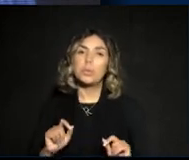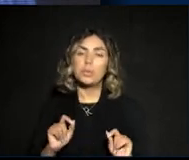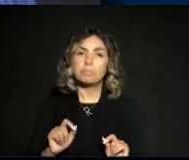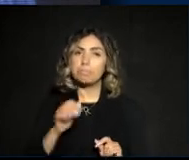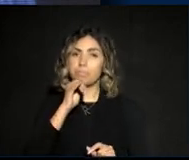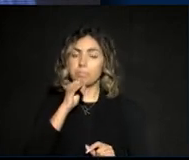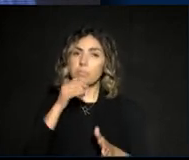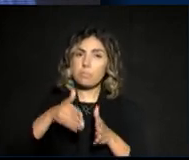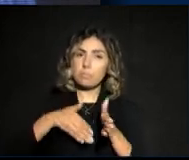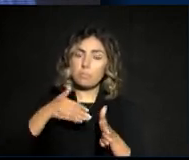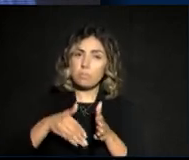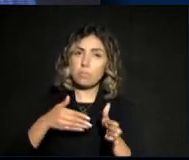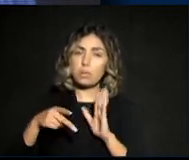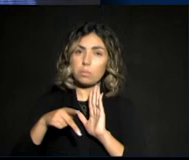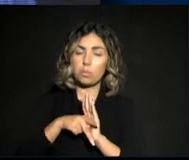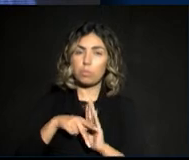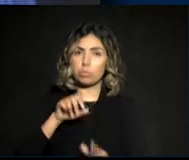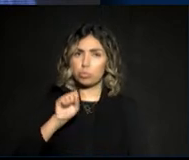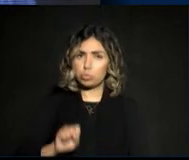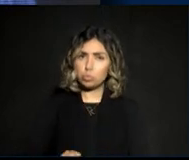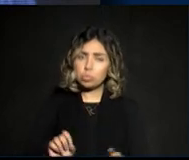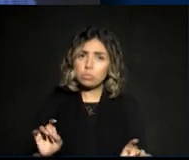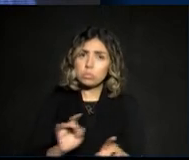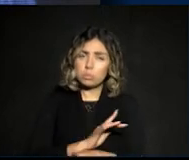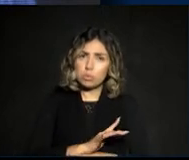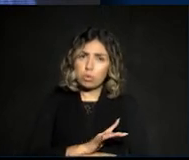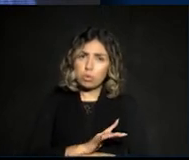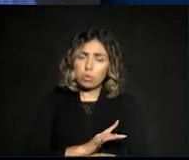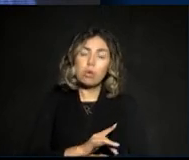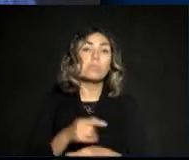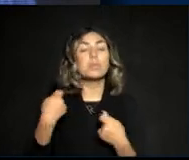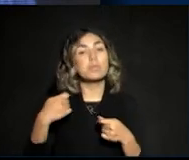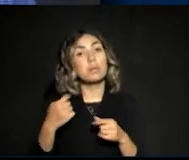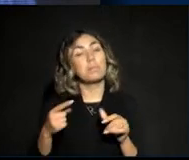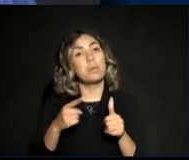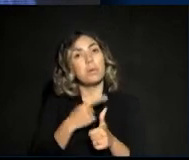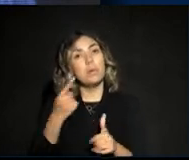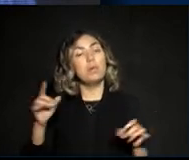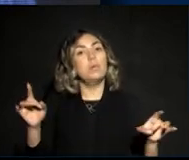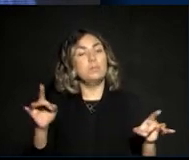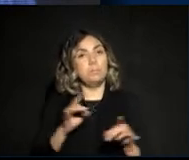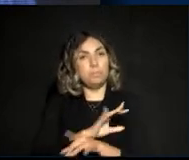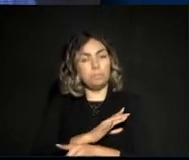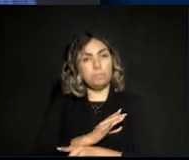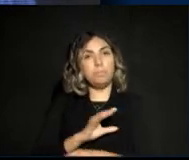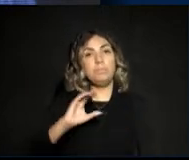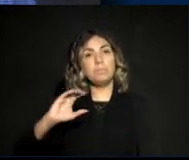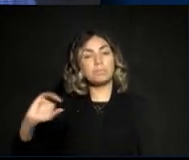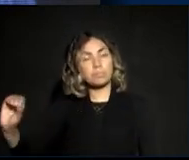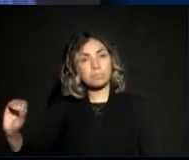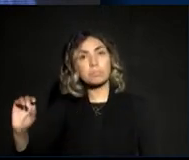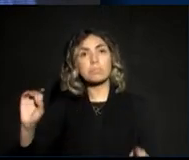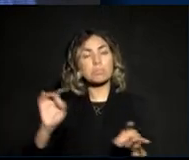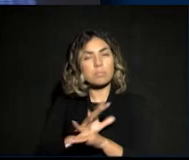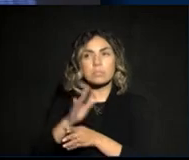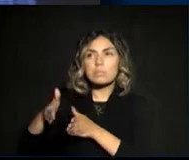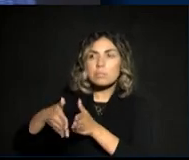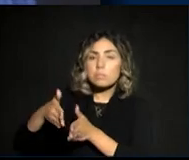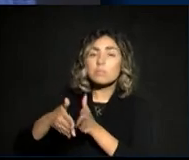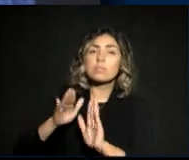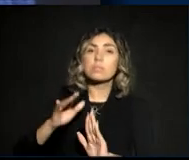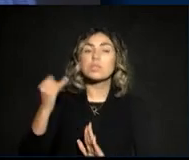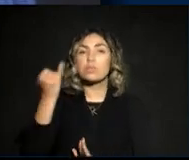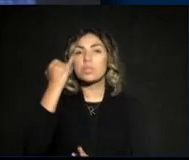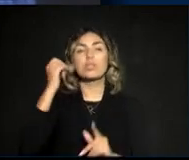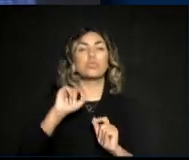terminou a ferrovia norte-sul que tinha que ser nós temos que concluir o segmento de Estrela do Oeste para São Simão foi importante no